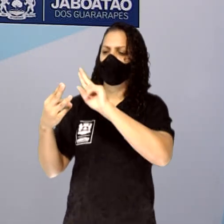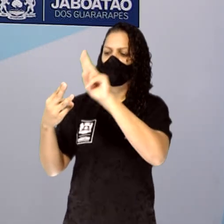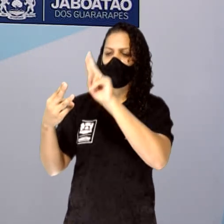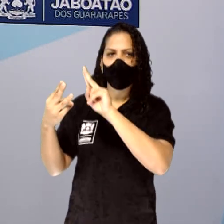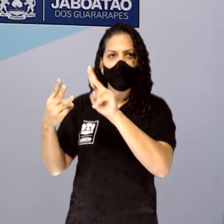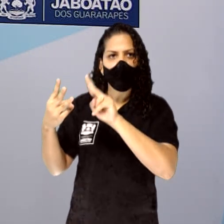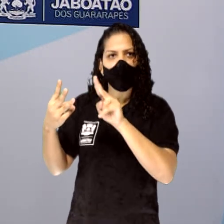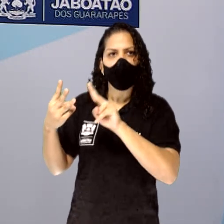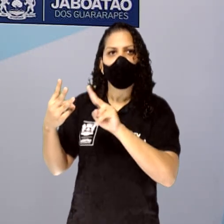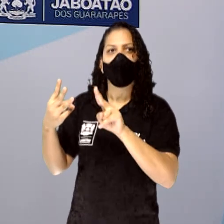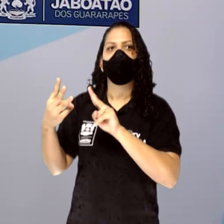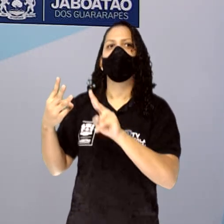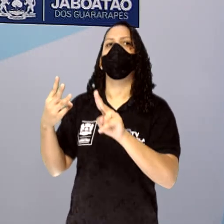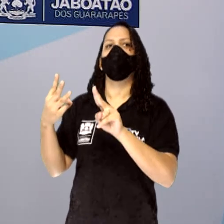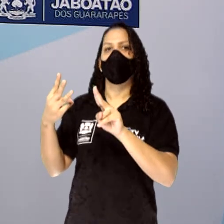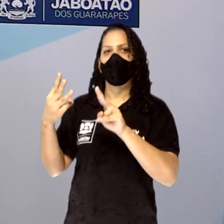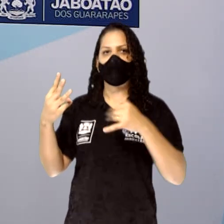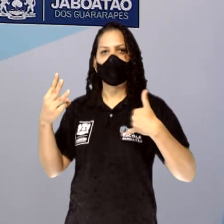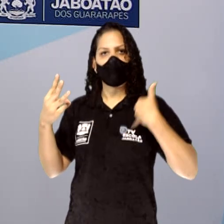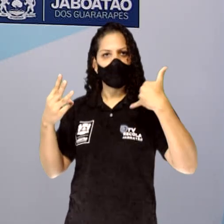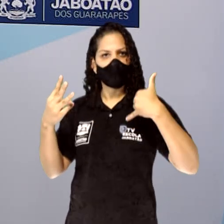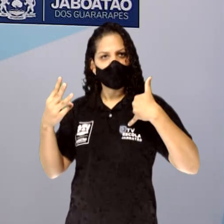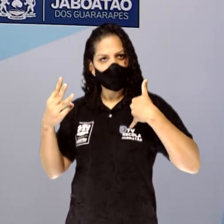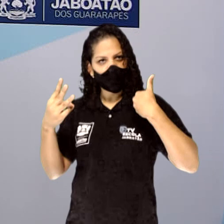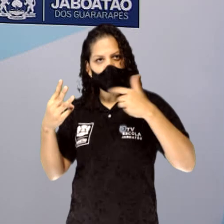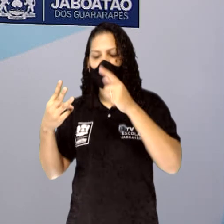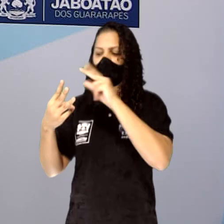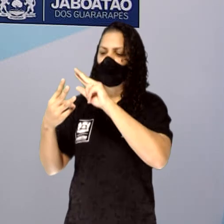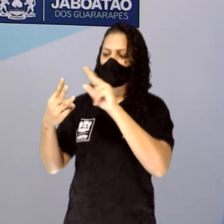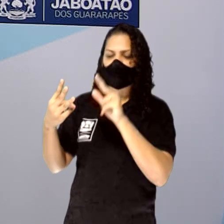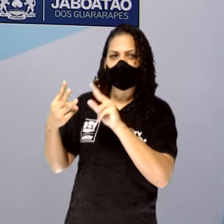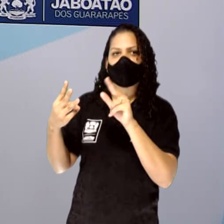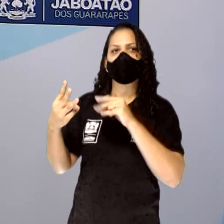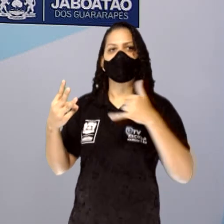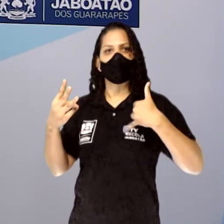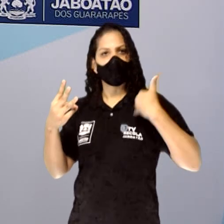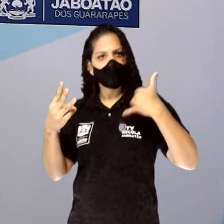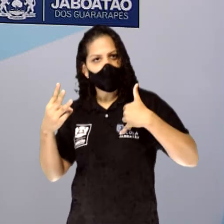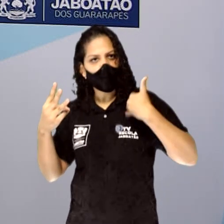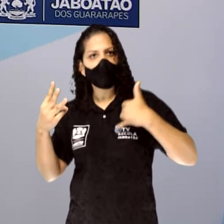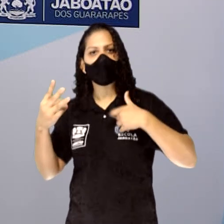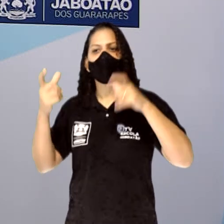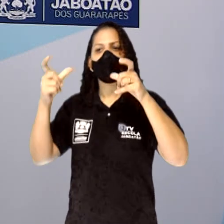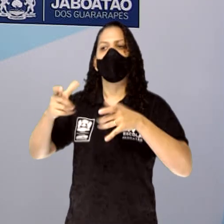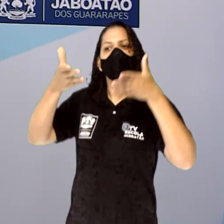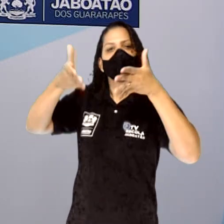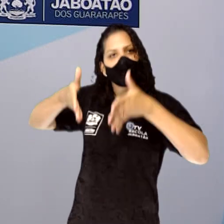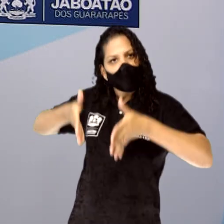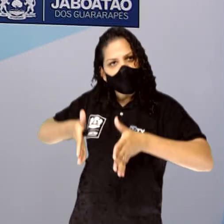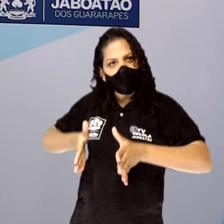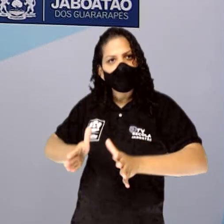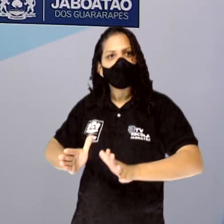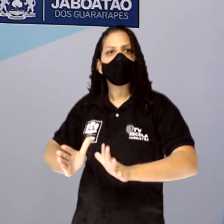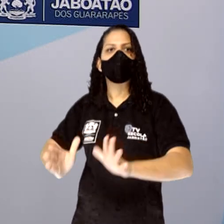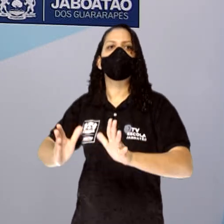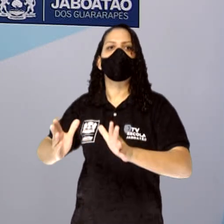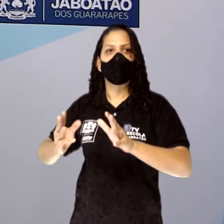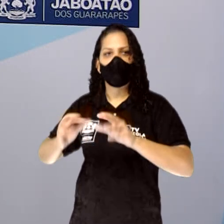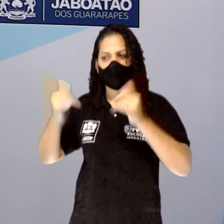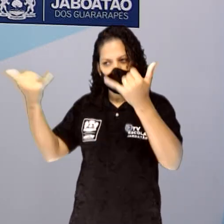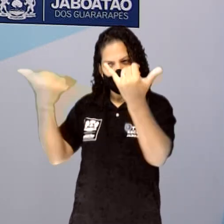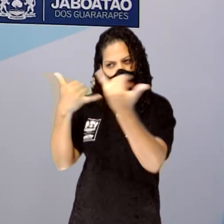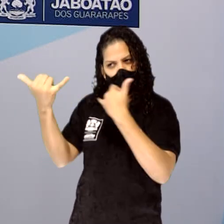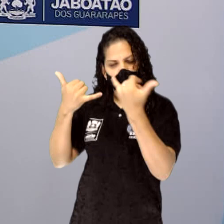Esther, grandmother, 60 Spanish e assim por diante. Ou seja, vocês têm a nationality, vocês